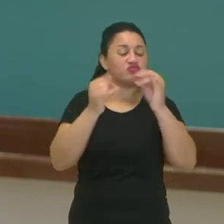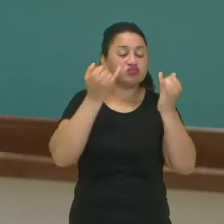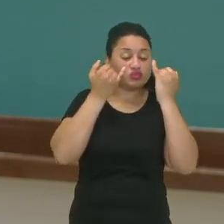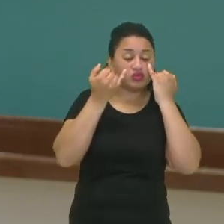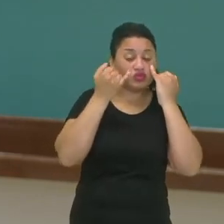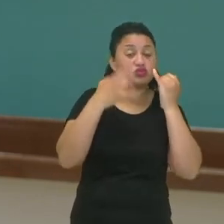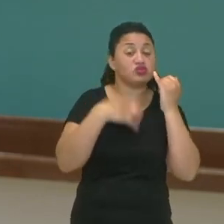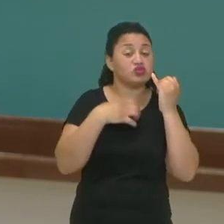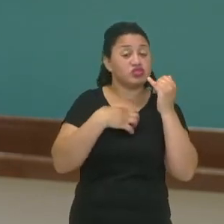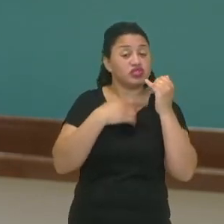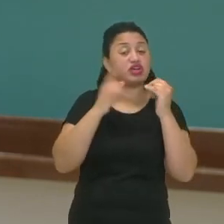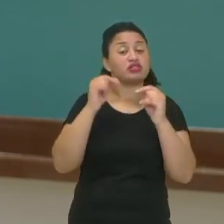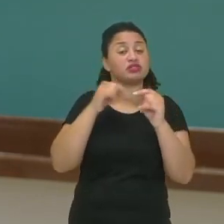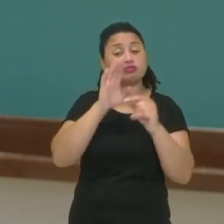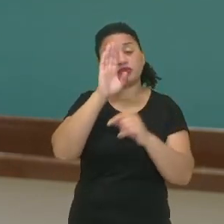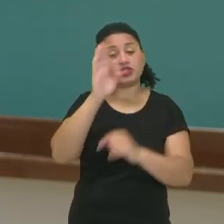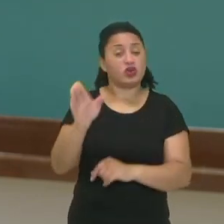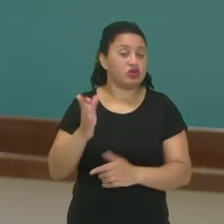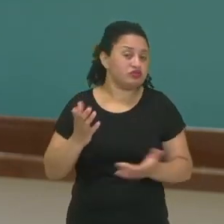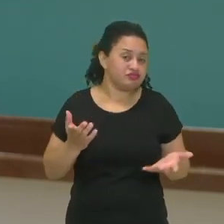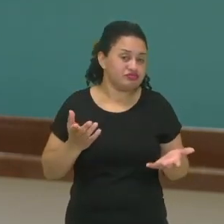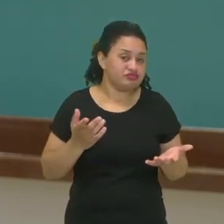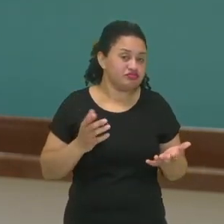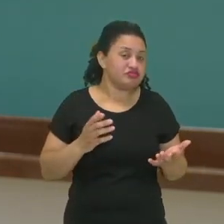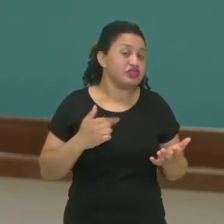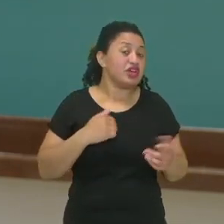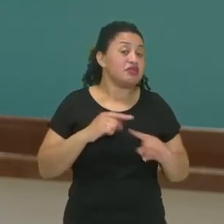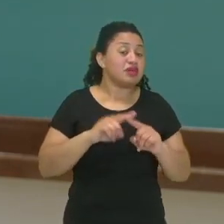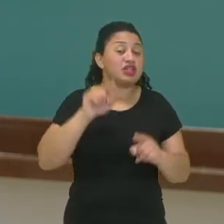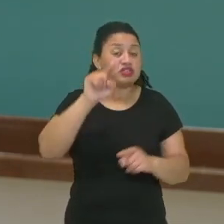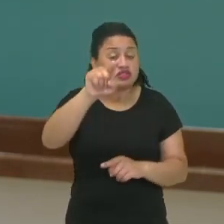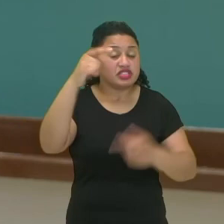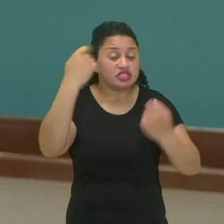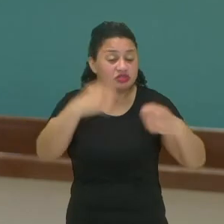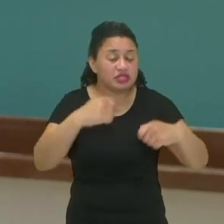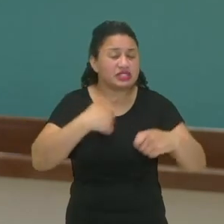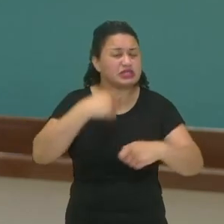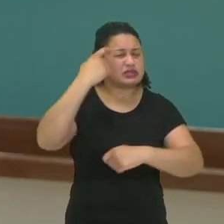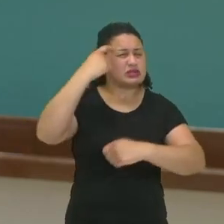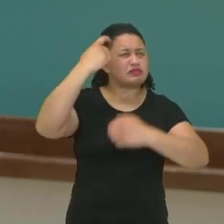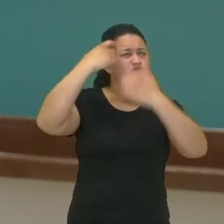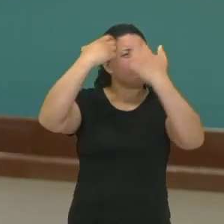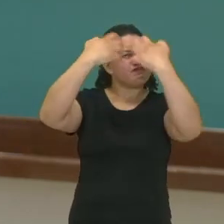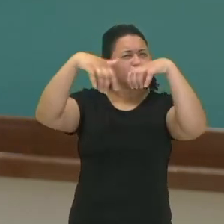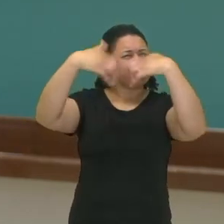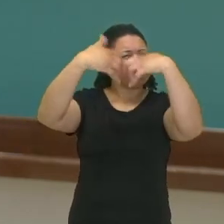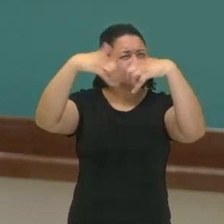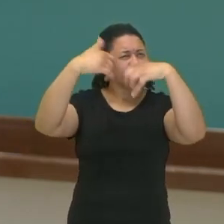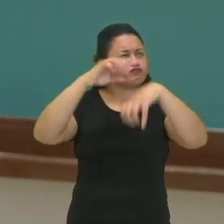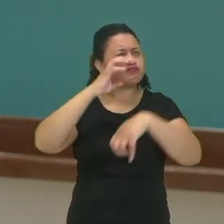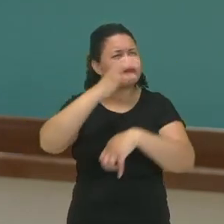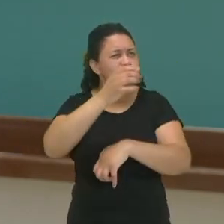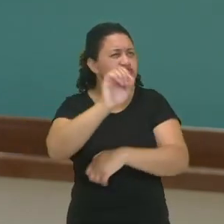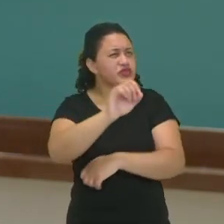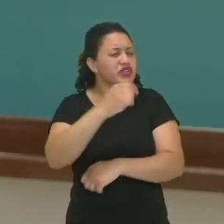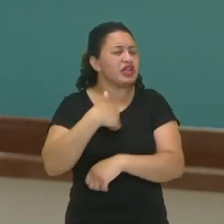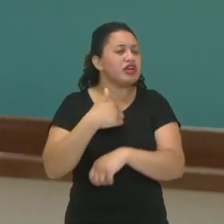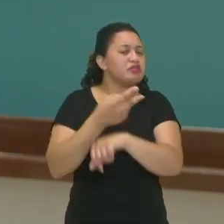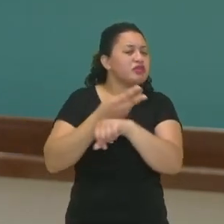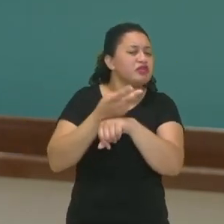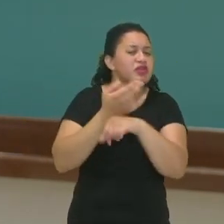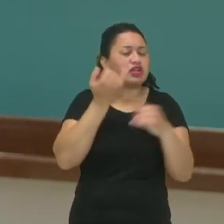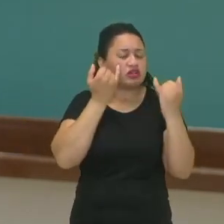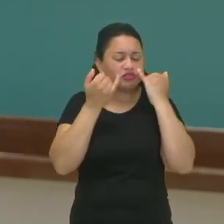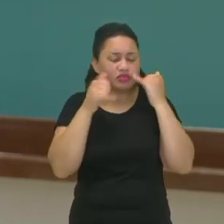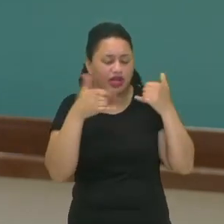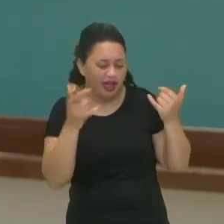maneira que chegou até você. Cabe a você exercitar o seu senso crítico e buscar essa informação. Onde que está? Será que é